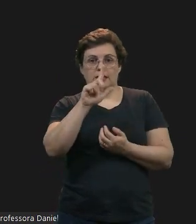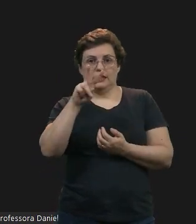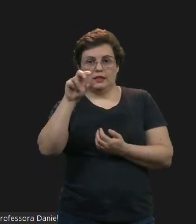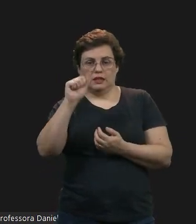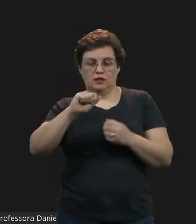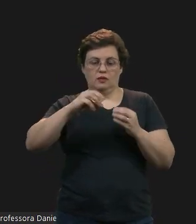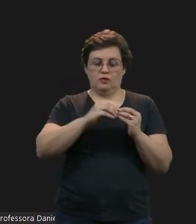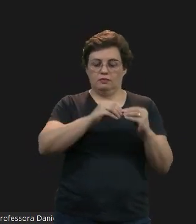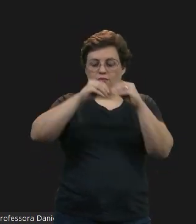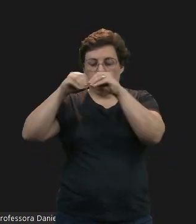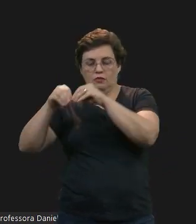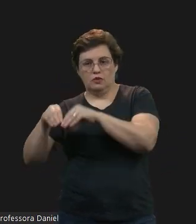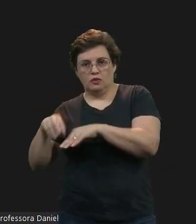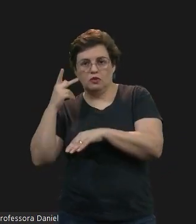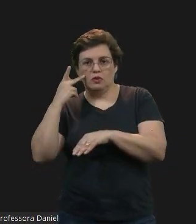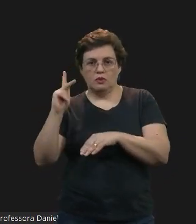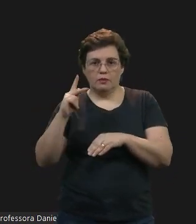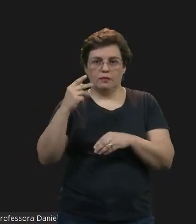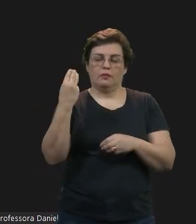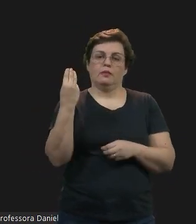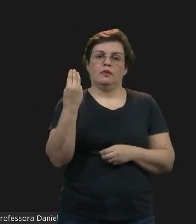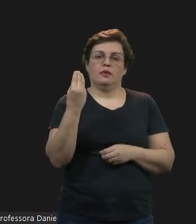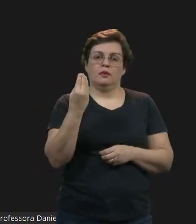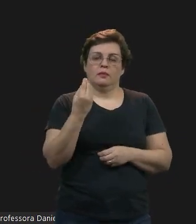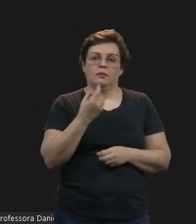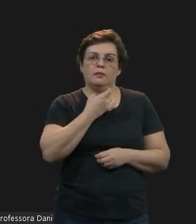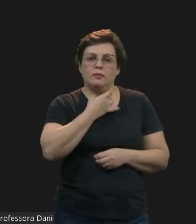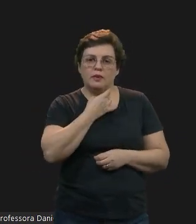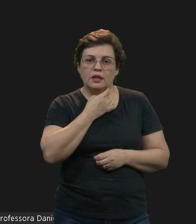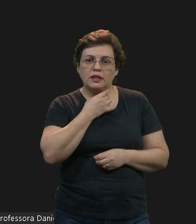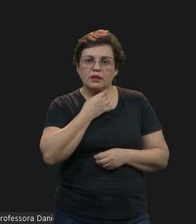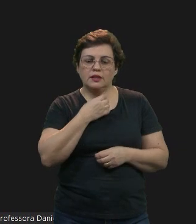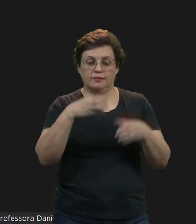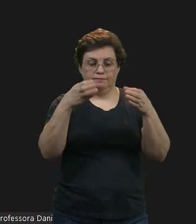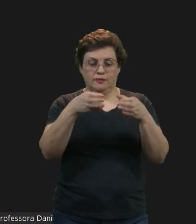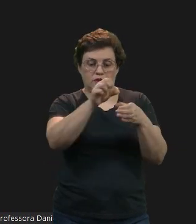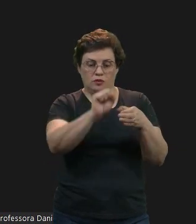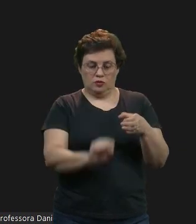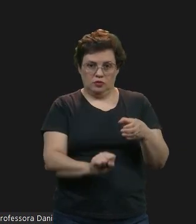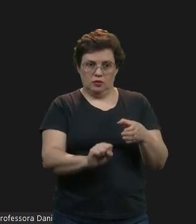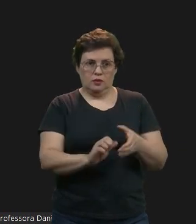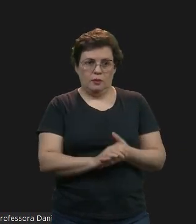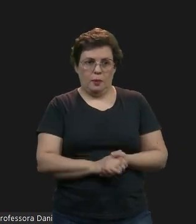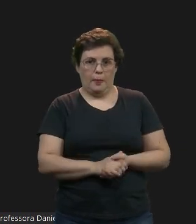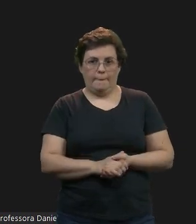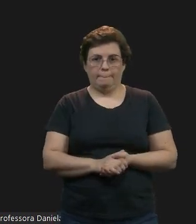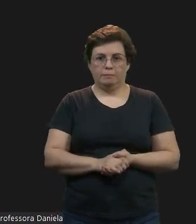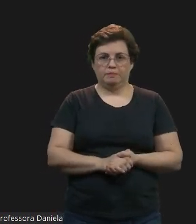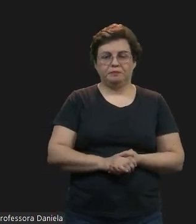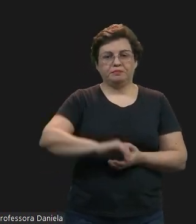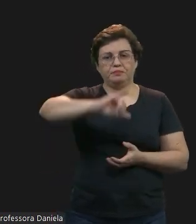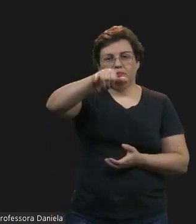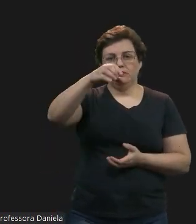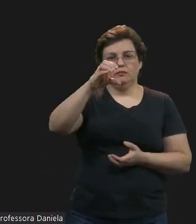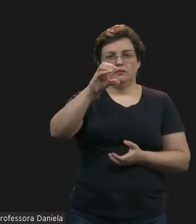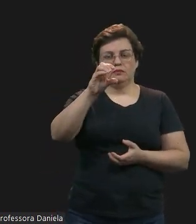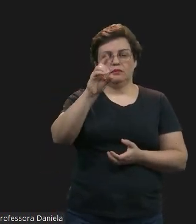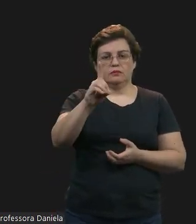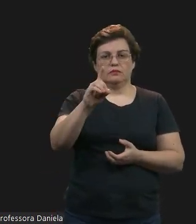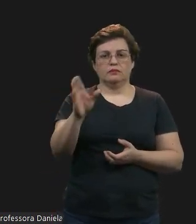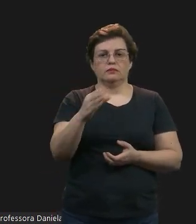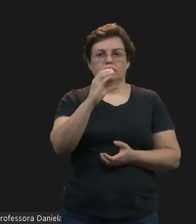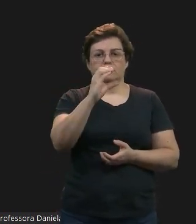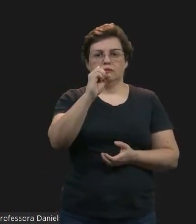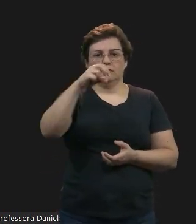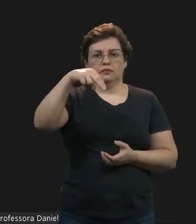Marília, a Zona Sul foi a escolhida para ser morada da família. Jardim Continental, Costa e